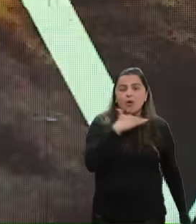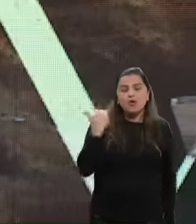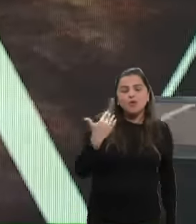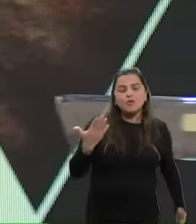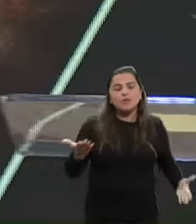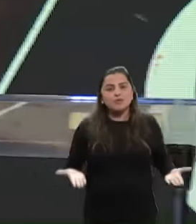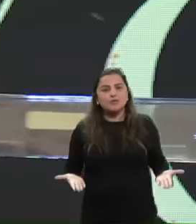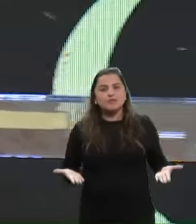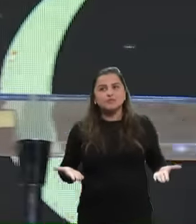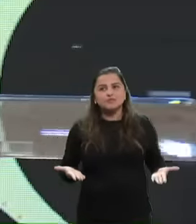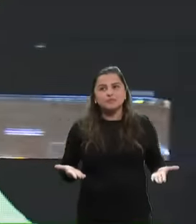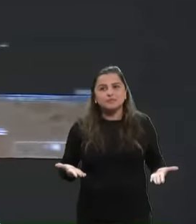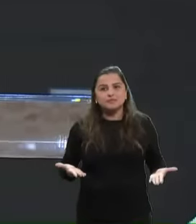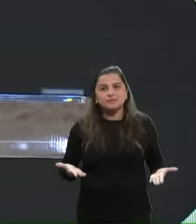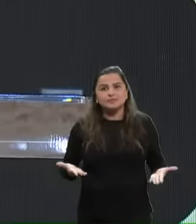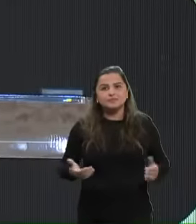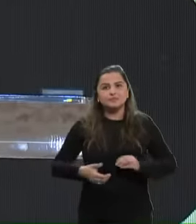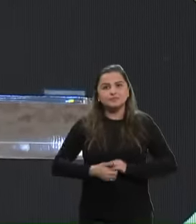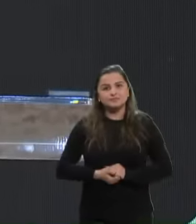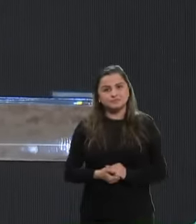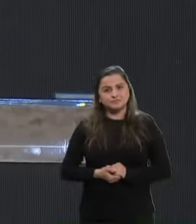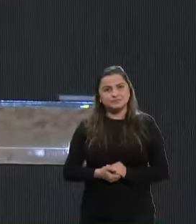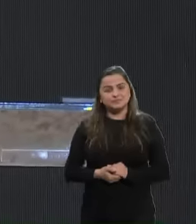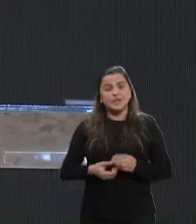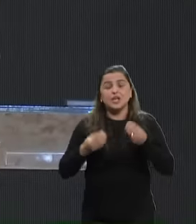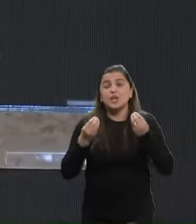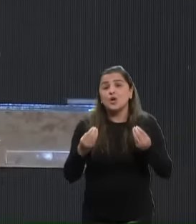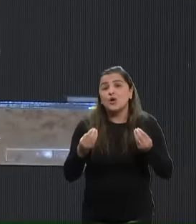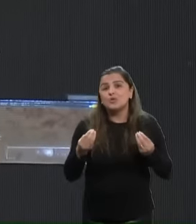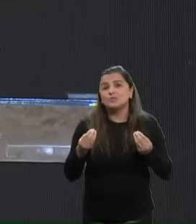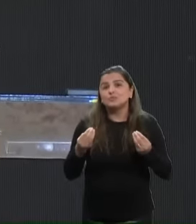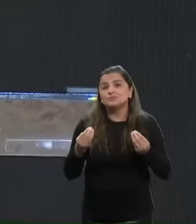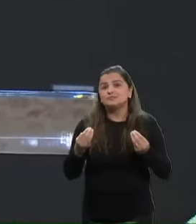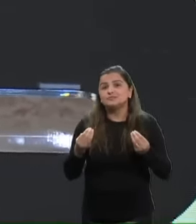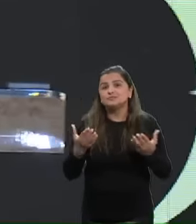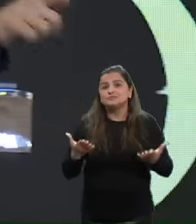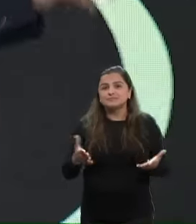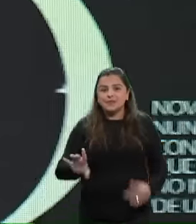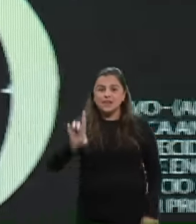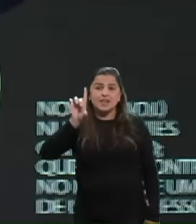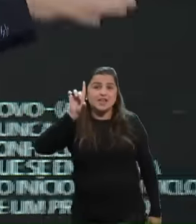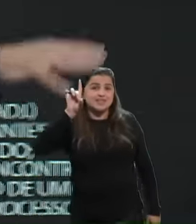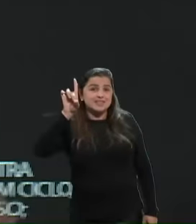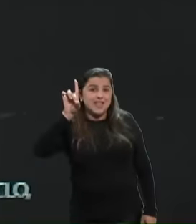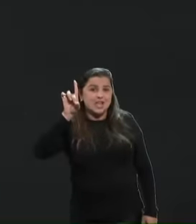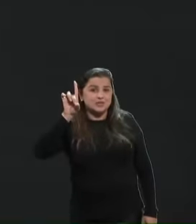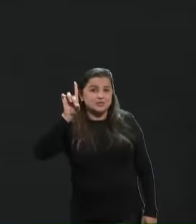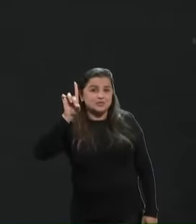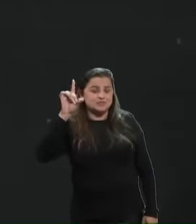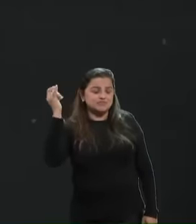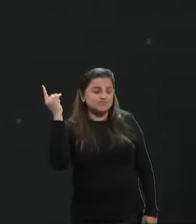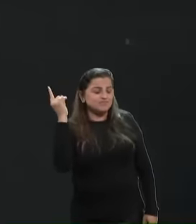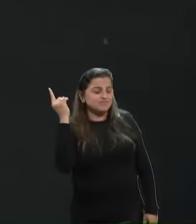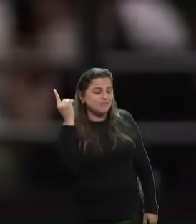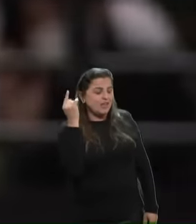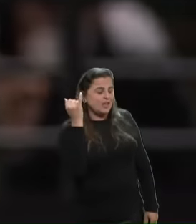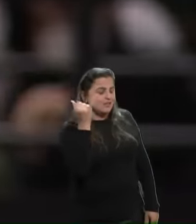Então se deu antes de levantar o sucessor, Josué. Deus fez o povo esperar. Fala comigo: